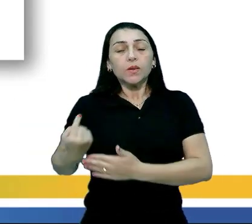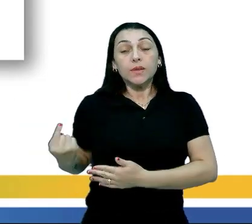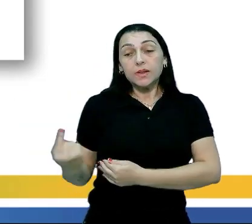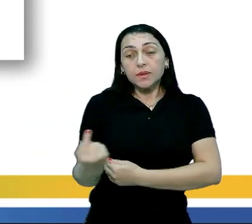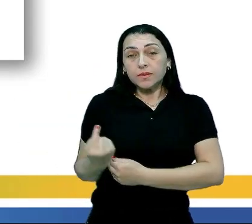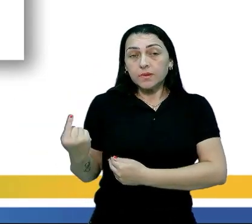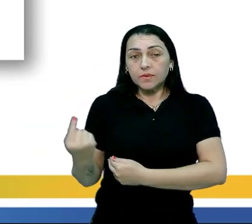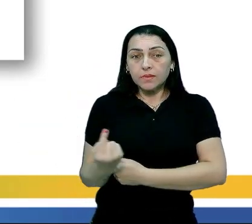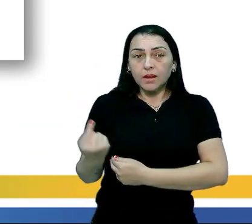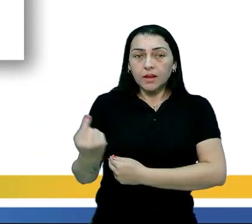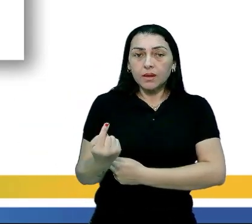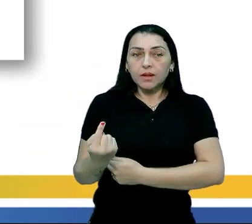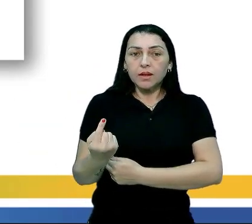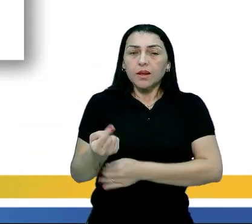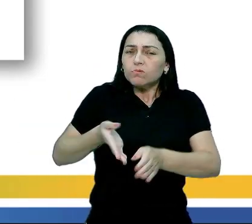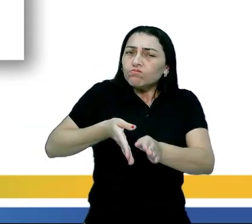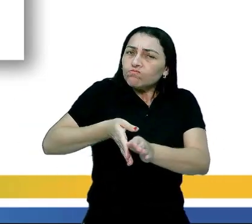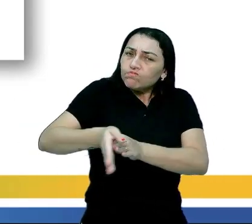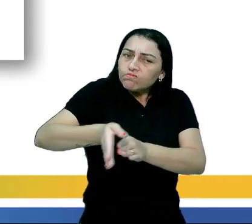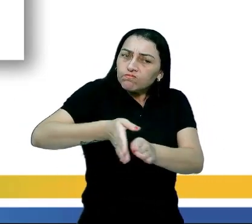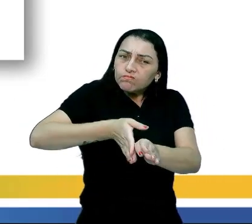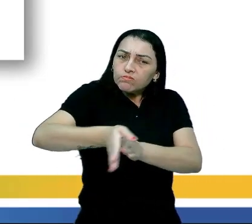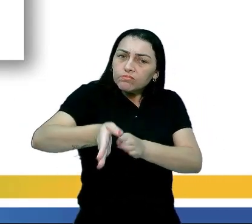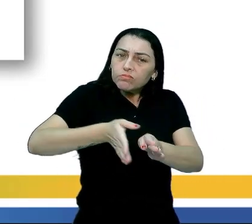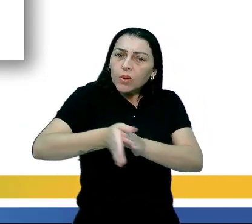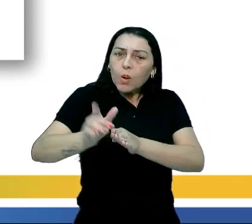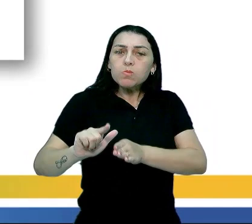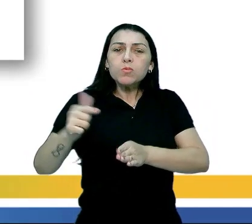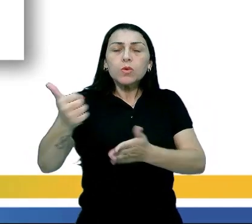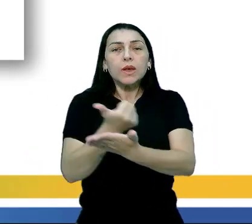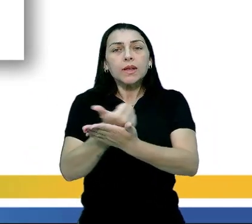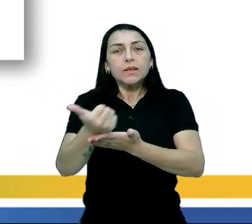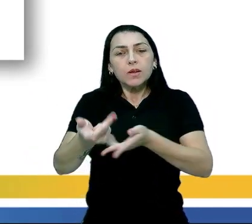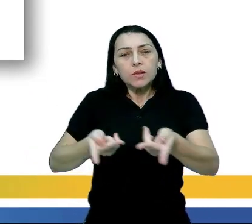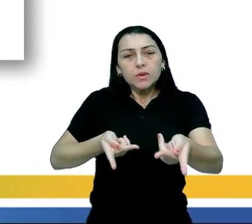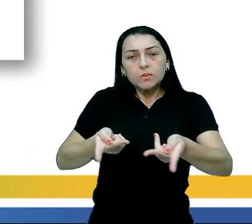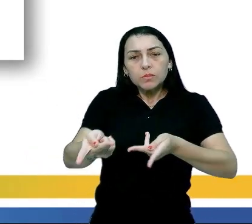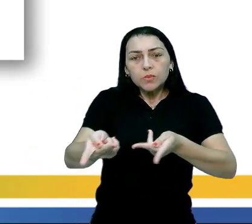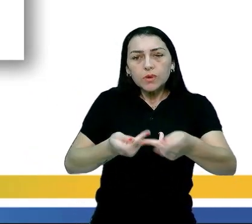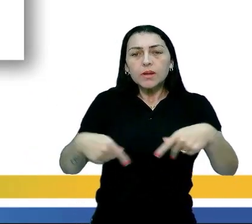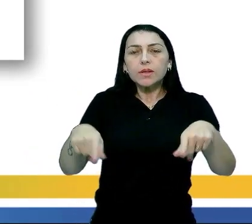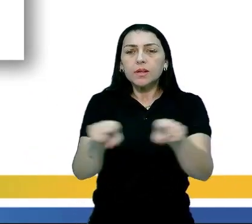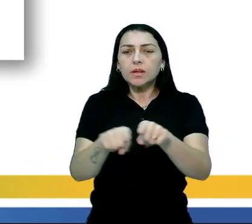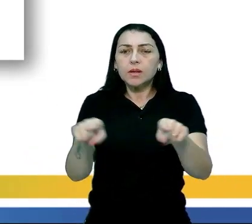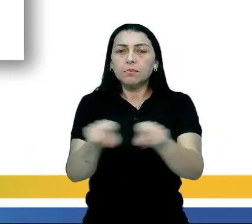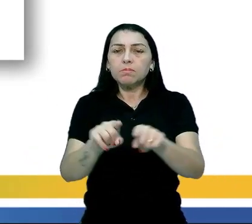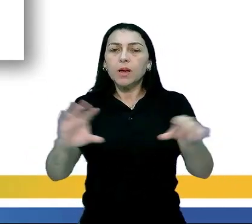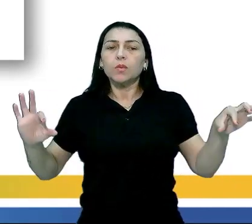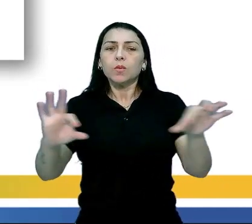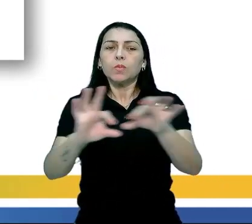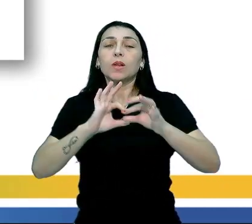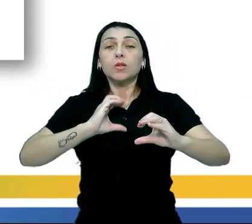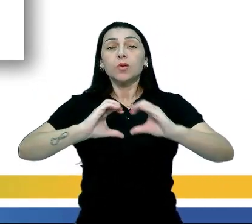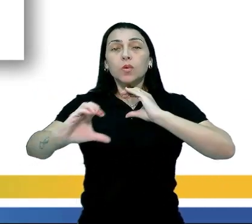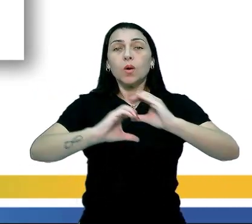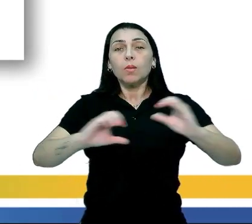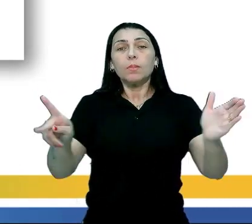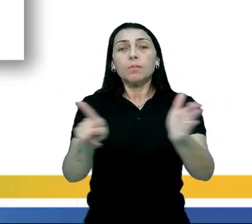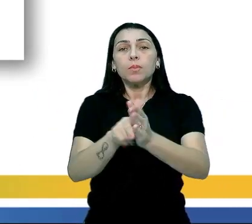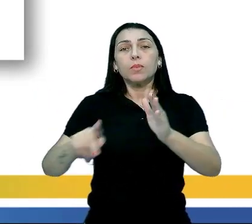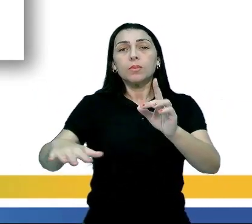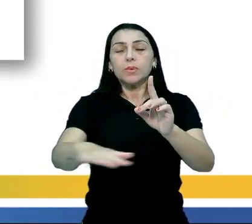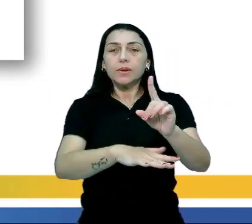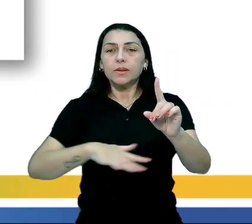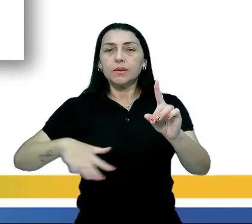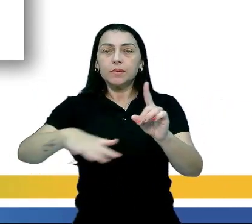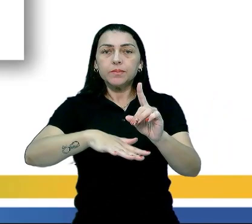a ações individuais que são orientadas por outras ações projetadas através do elo